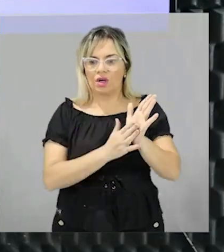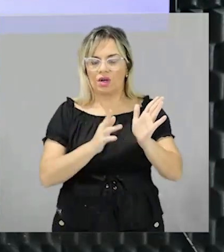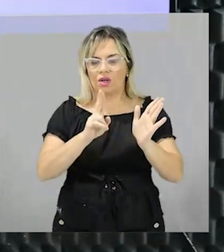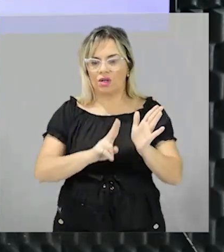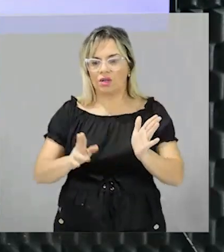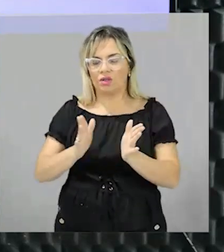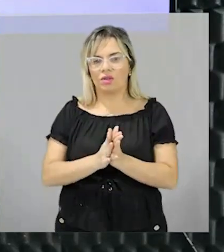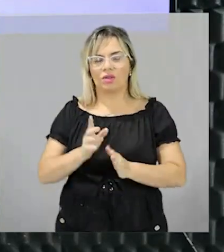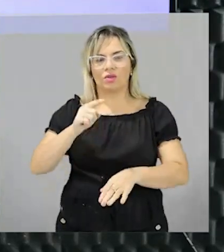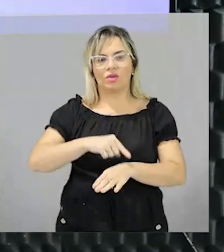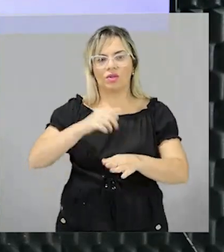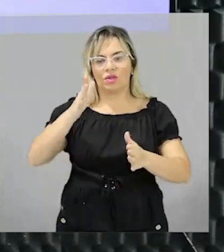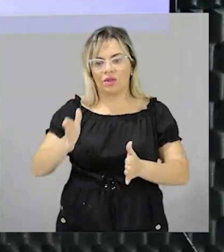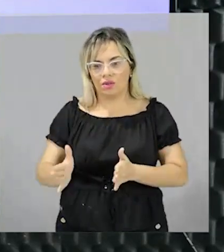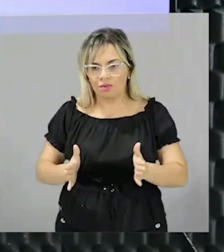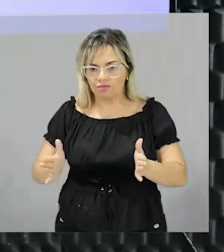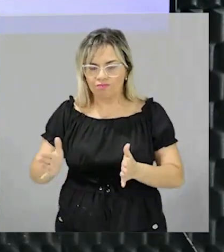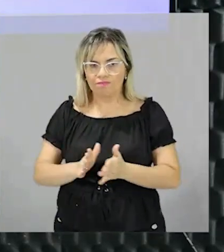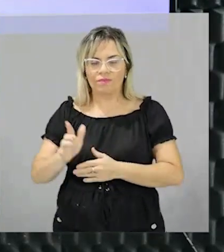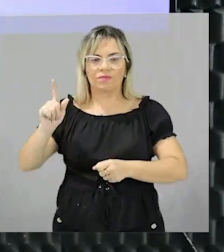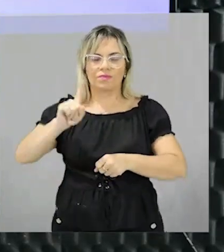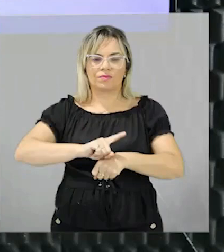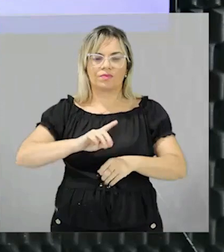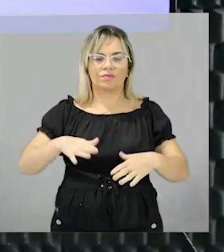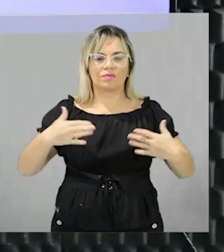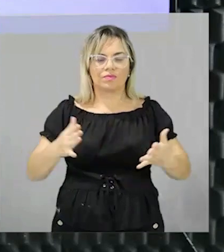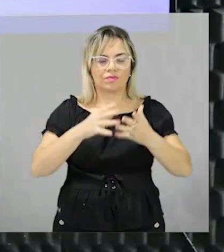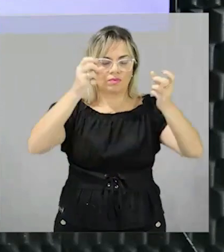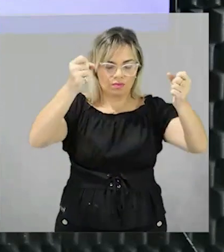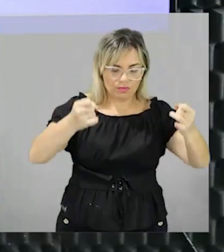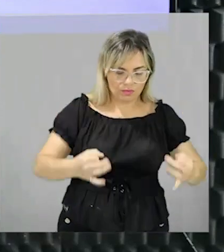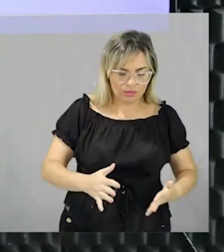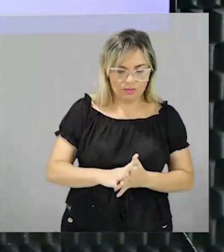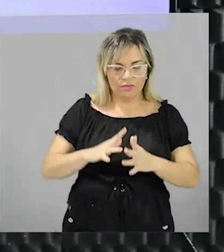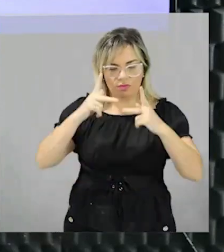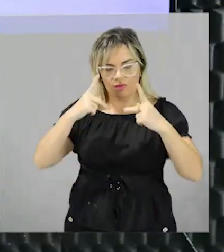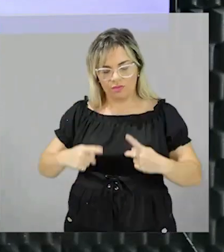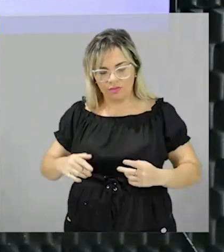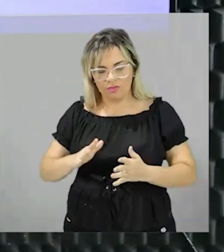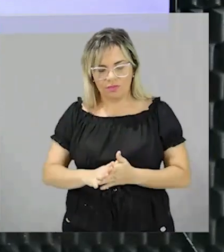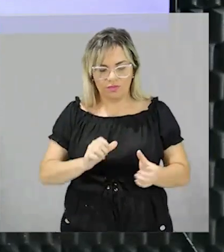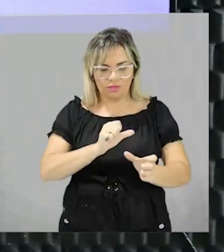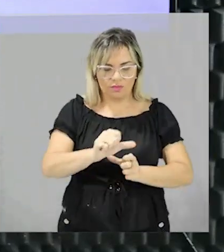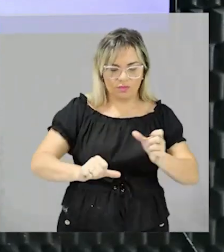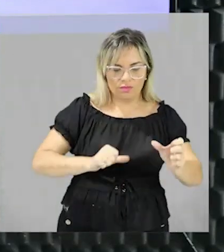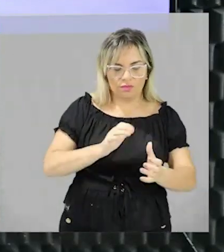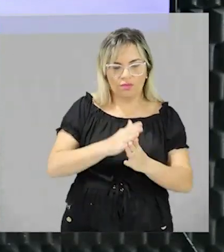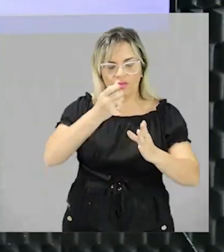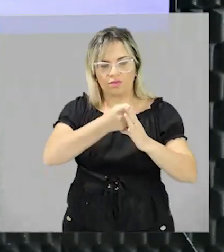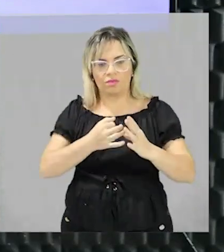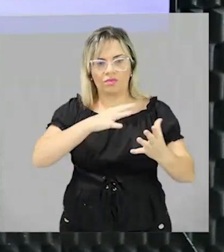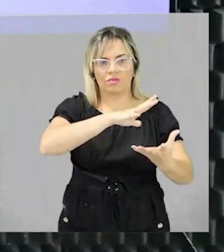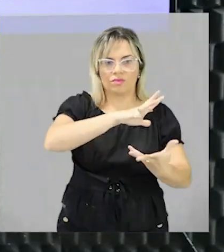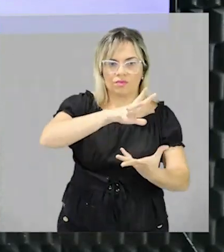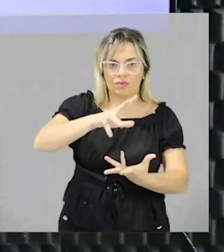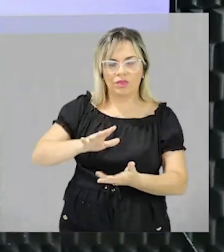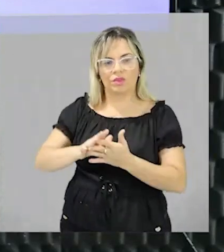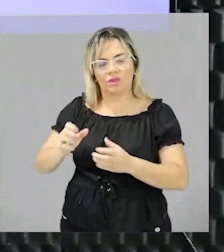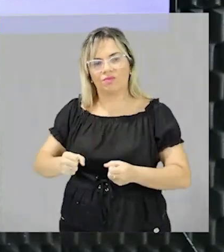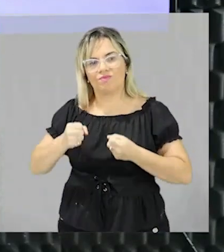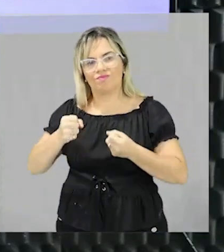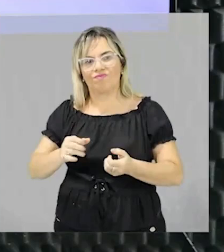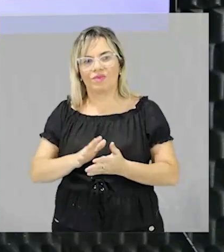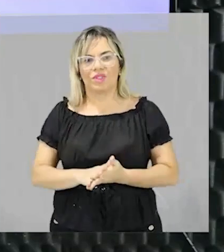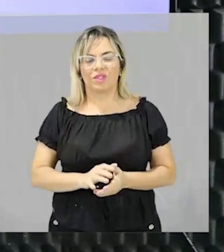de fato falando? Que o ser humano ele já altera tanto as características do nosso planeta que nós já podemos determinar uma grande mudança na